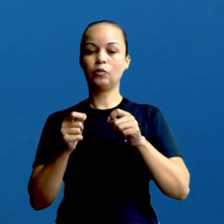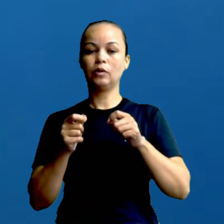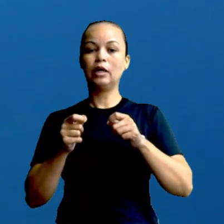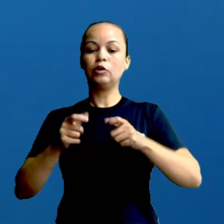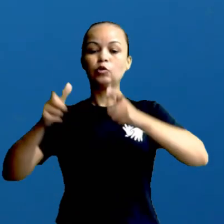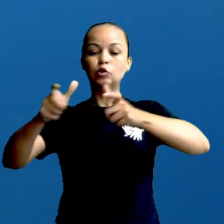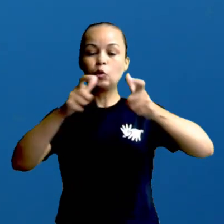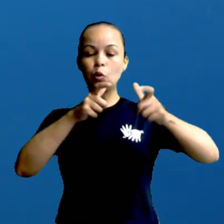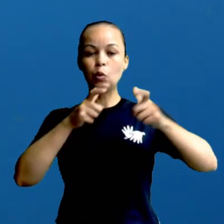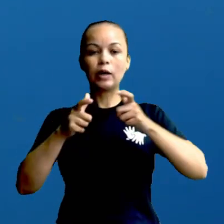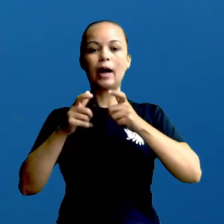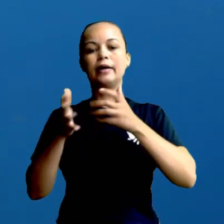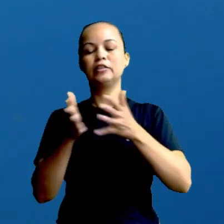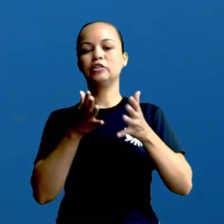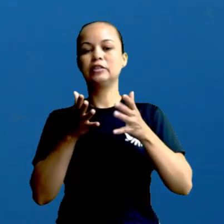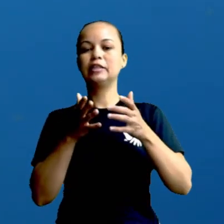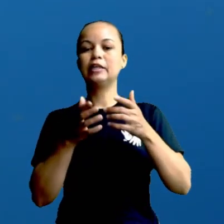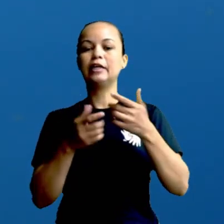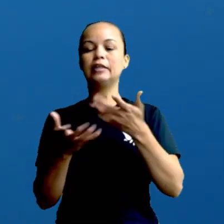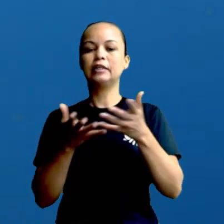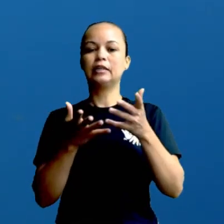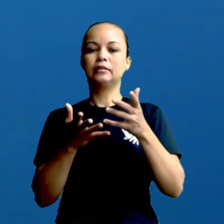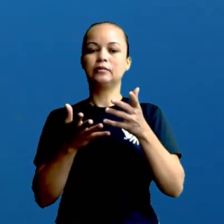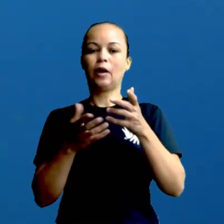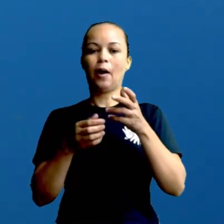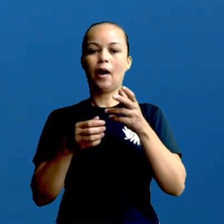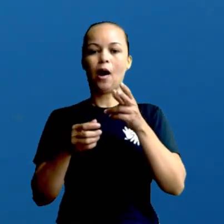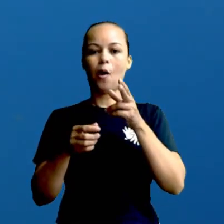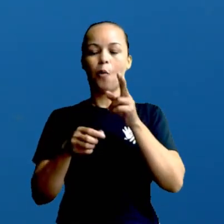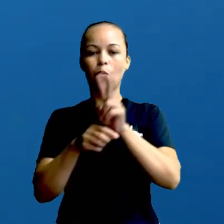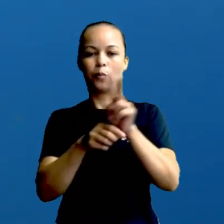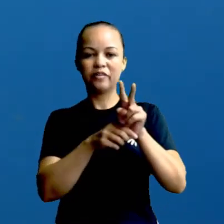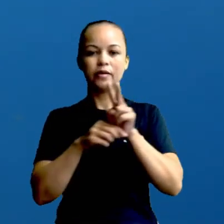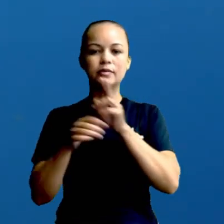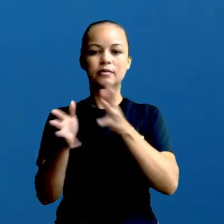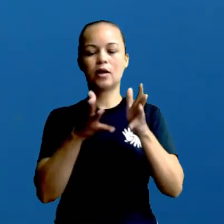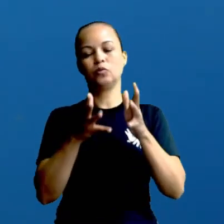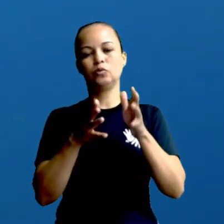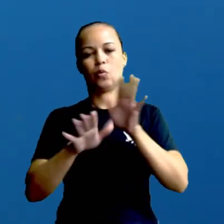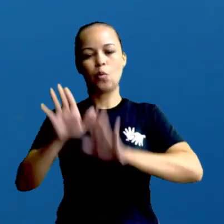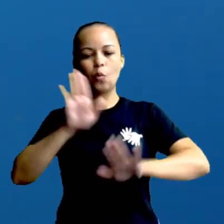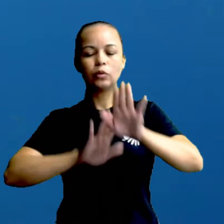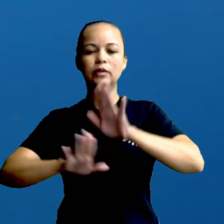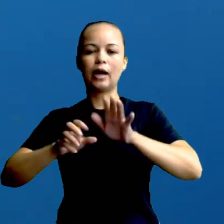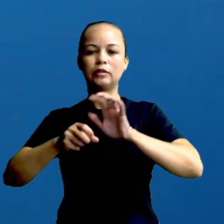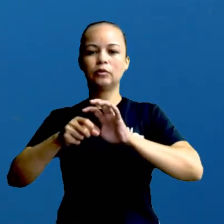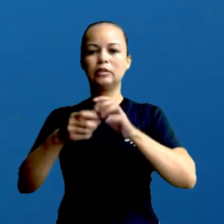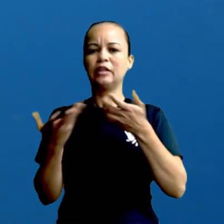tinham a questão mesmo da privação, né, desse bem, desse recurso, teve dificuldade de manter a